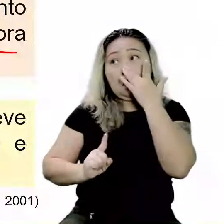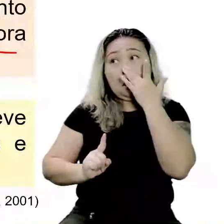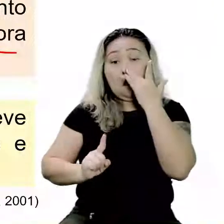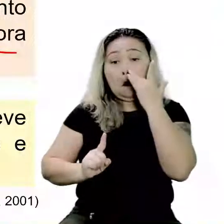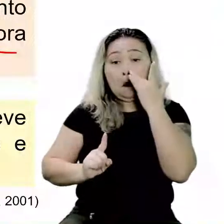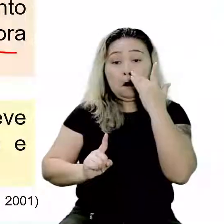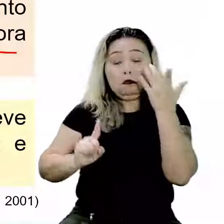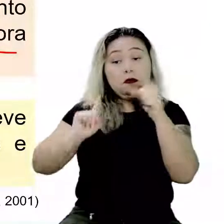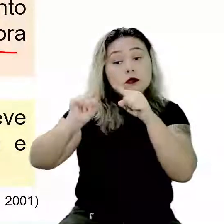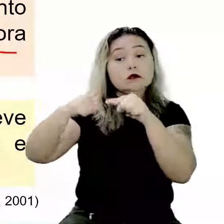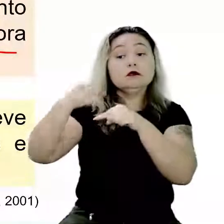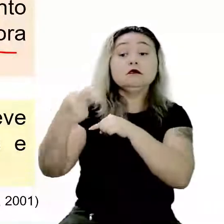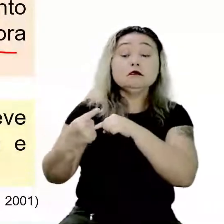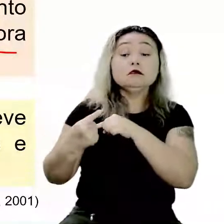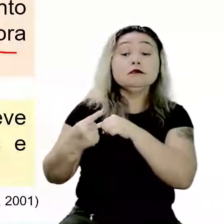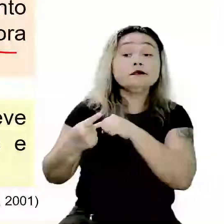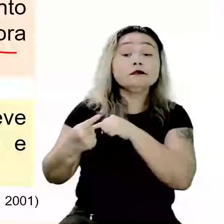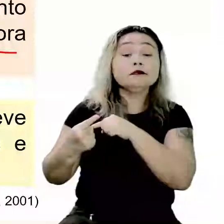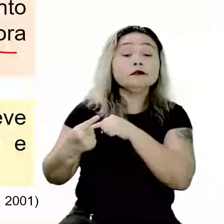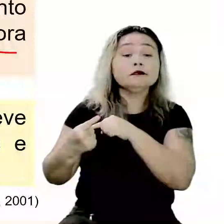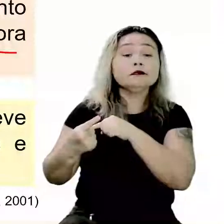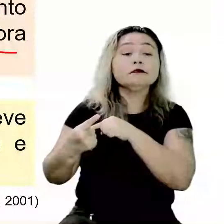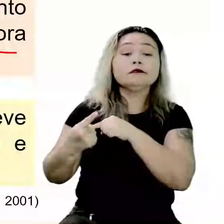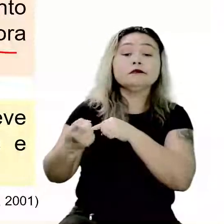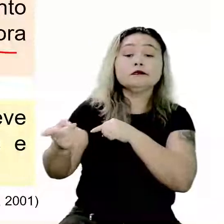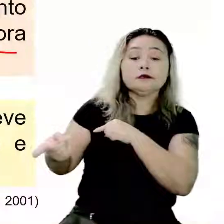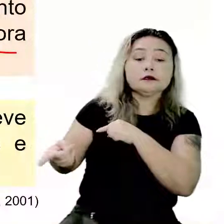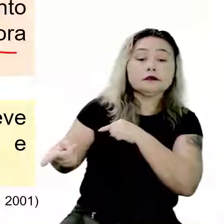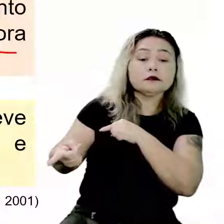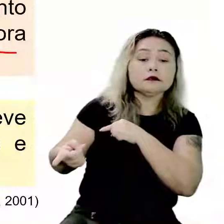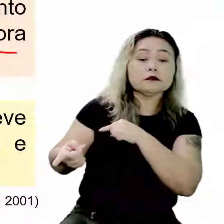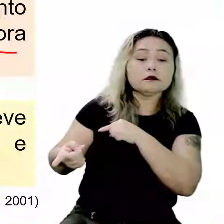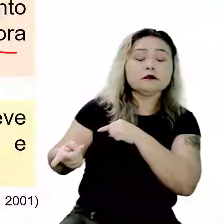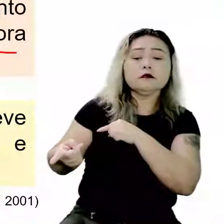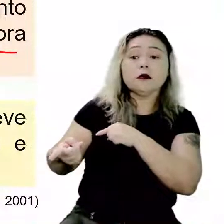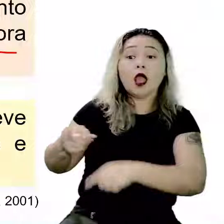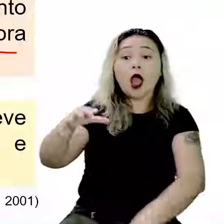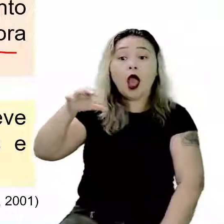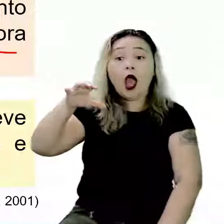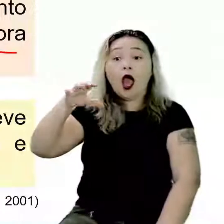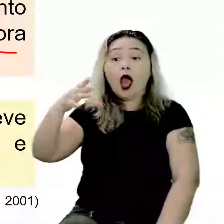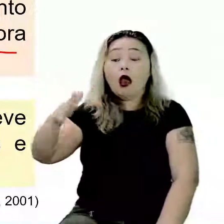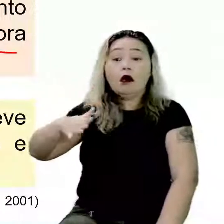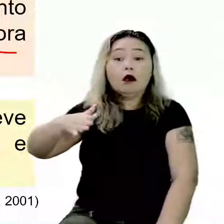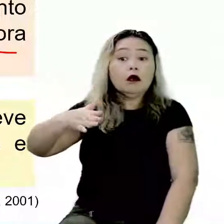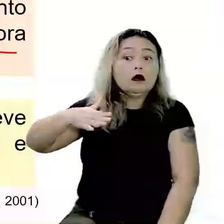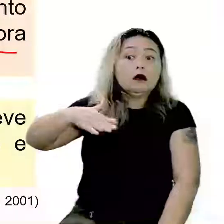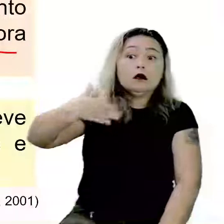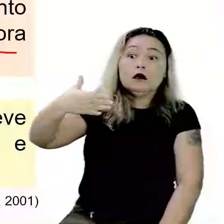que resultou isso, galera? O resultado foi um surto de